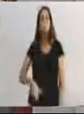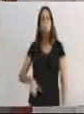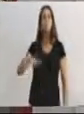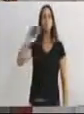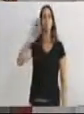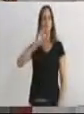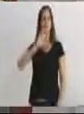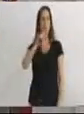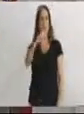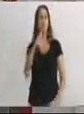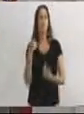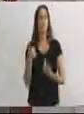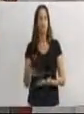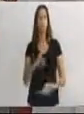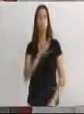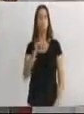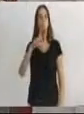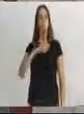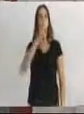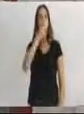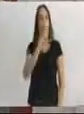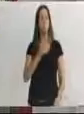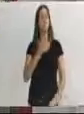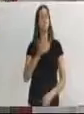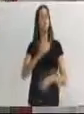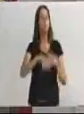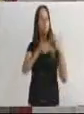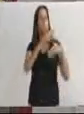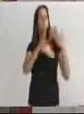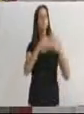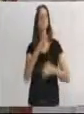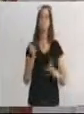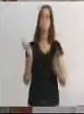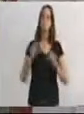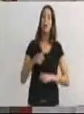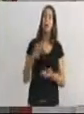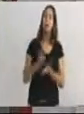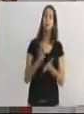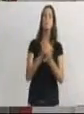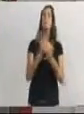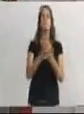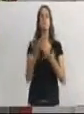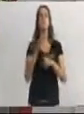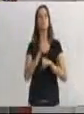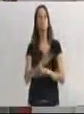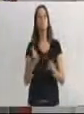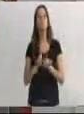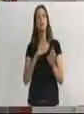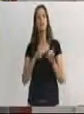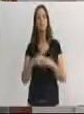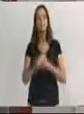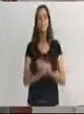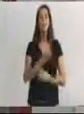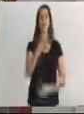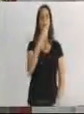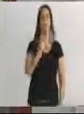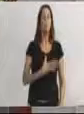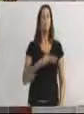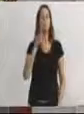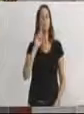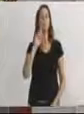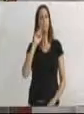de desenvolvimento no futuro na cidade possamos continuar colaborando como sempre contribuímos uma cidade pujante que contribui decisivamente